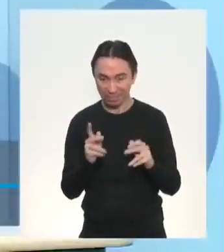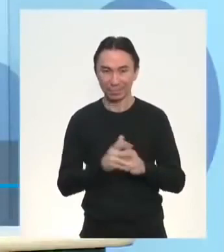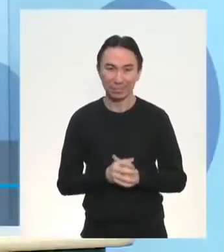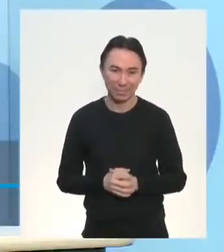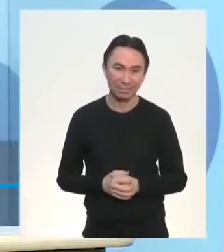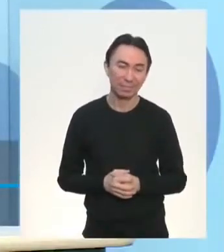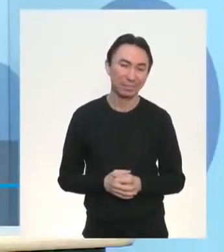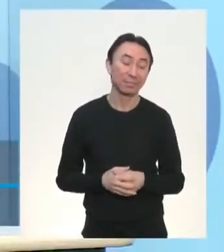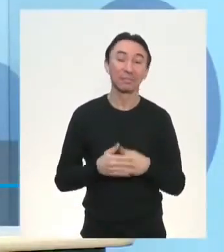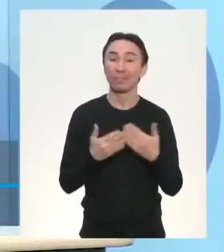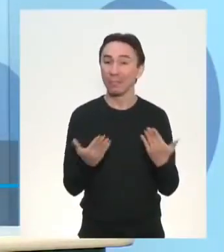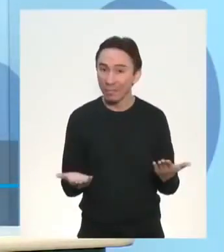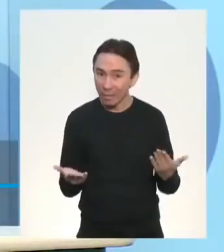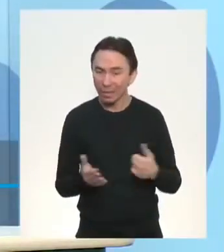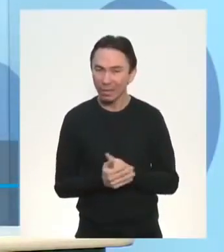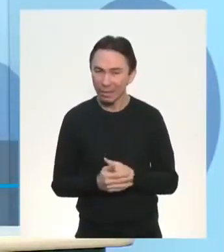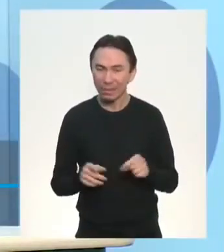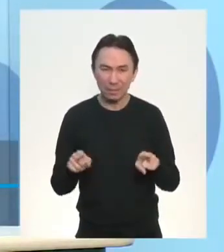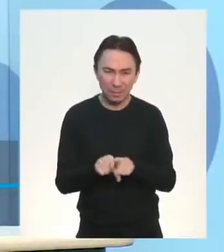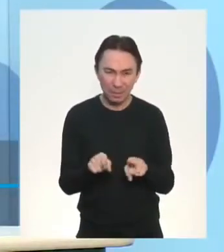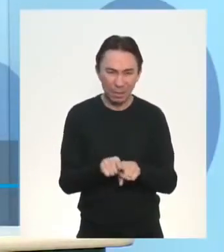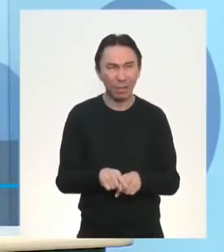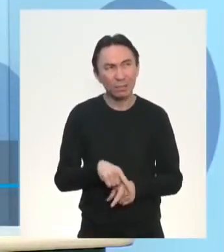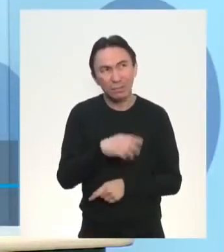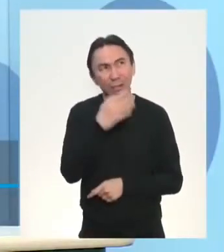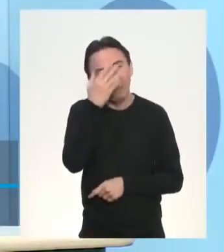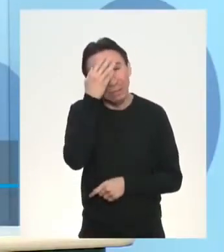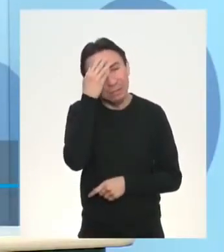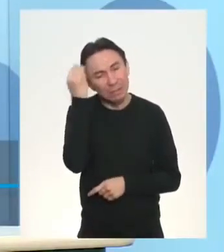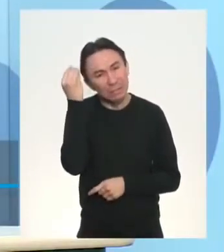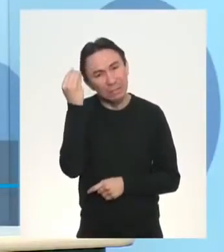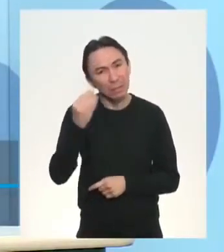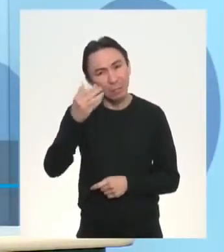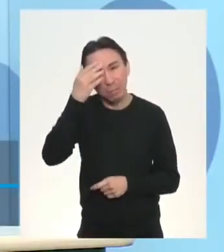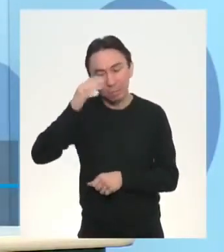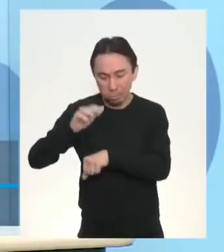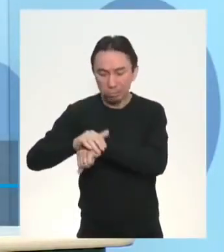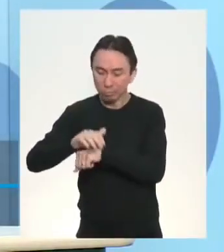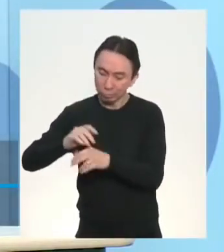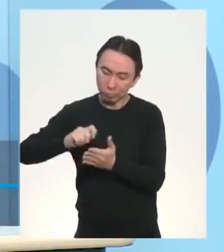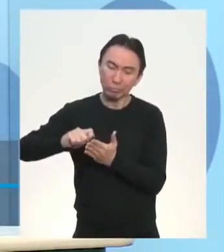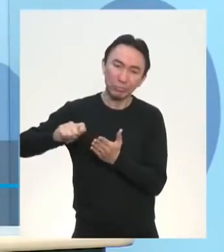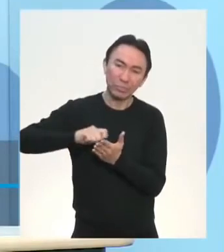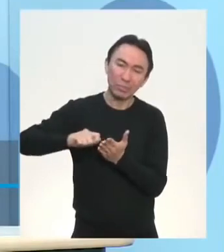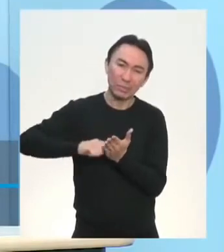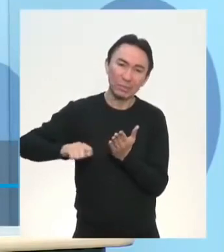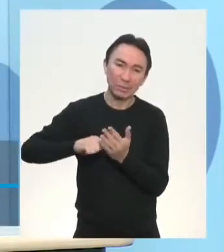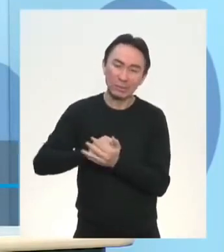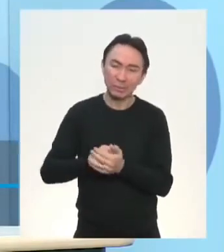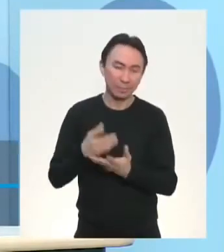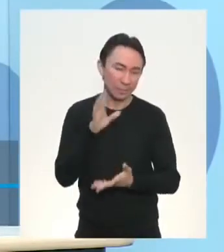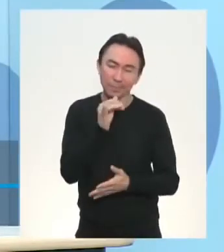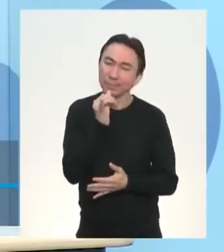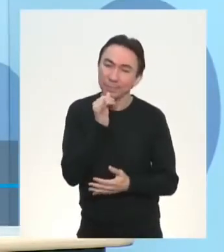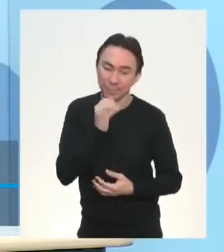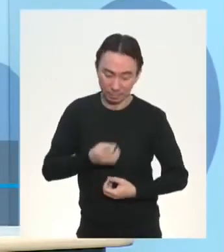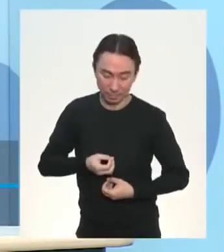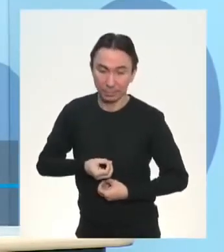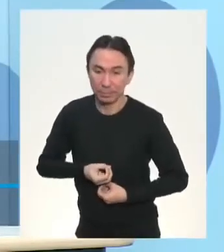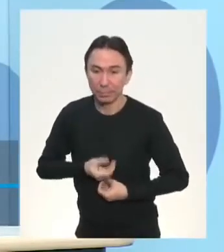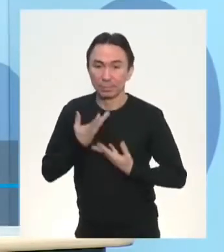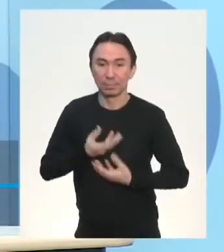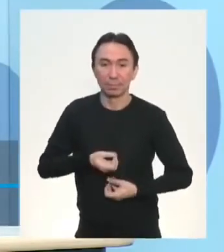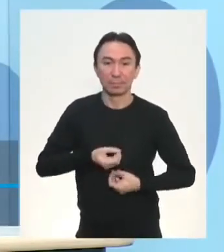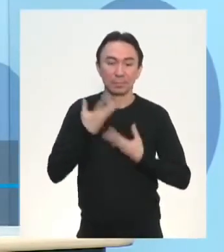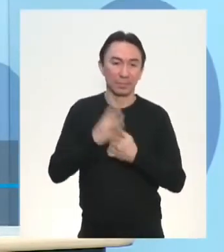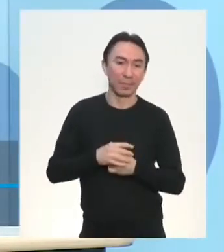falar só não lembro o autor. Uhum. Em forma de poesia, se não me engano, ele colocava o